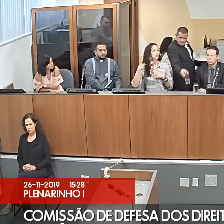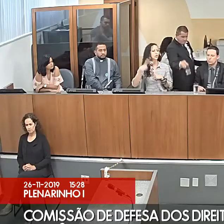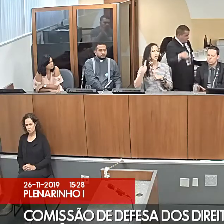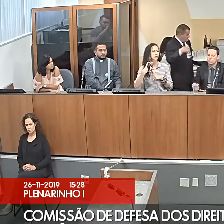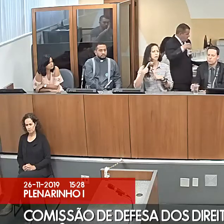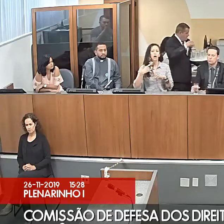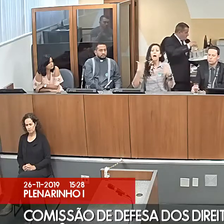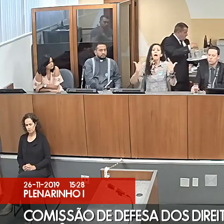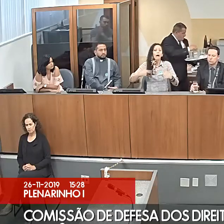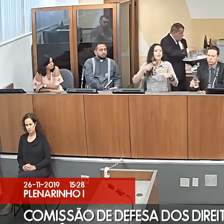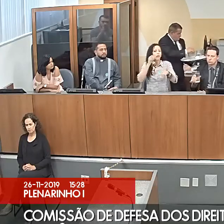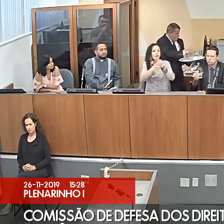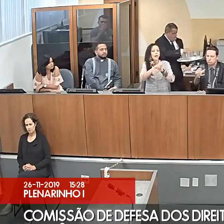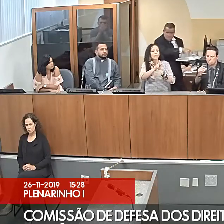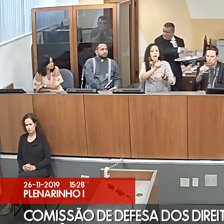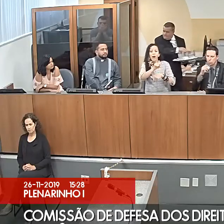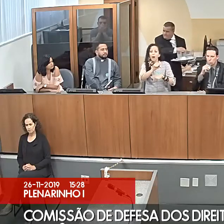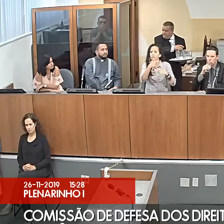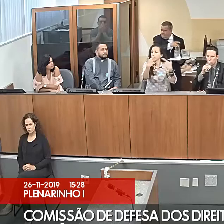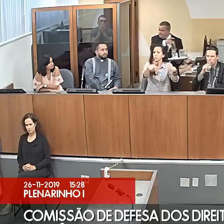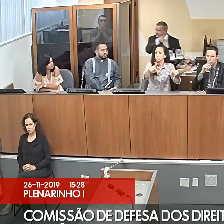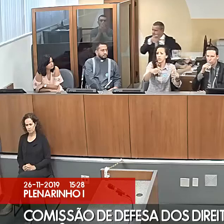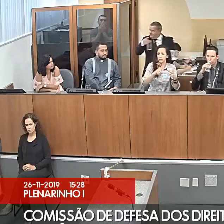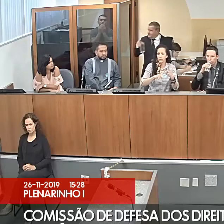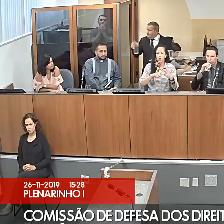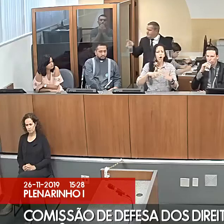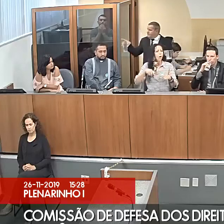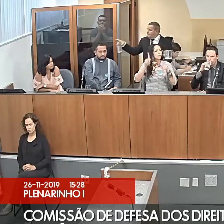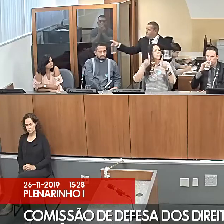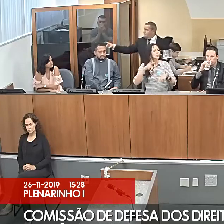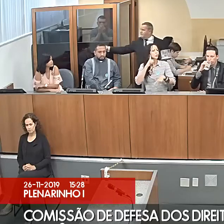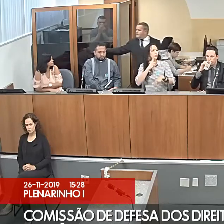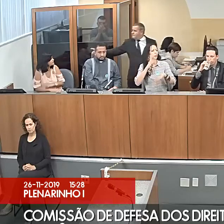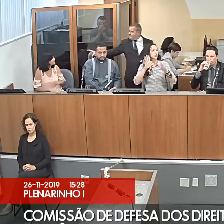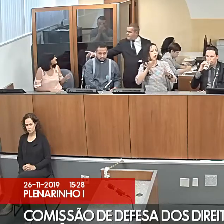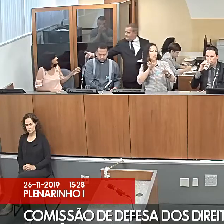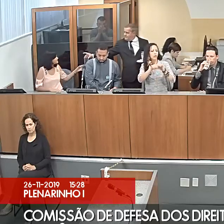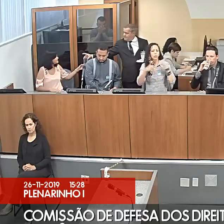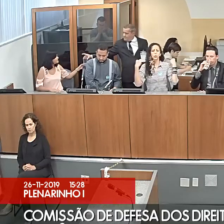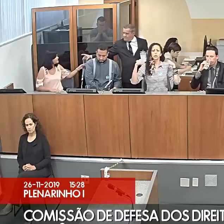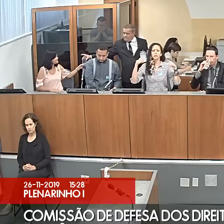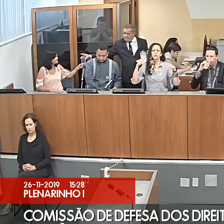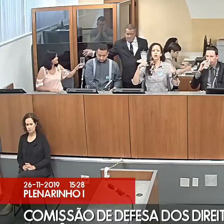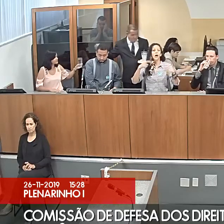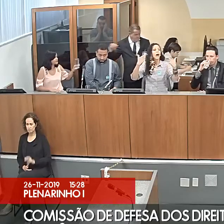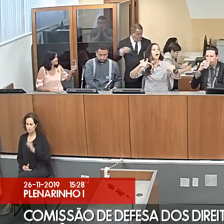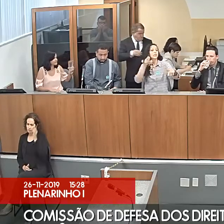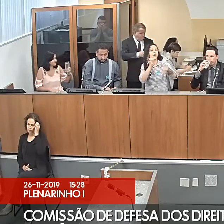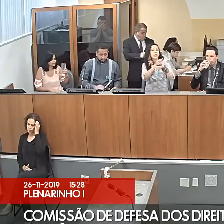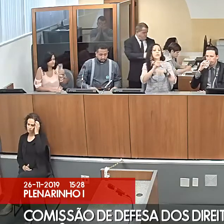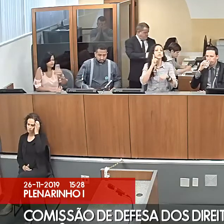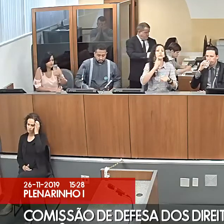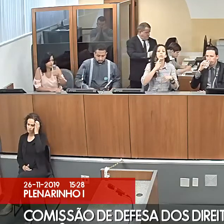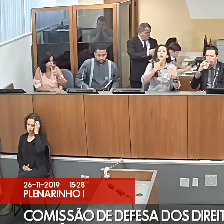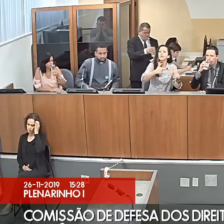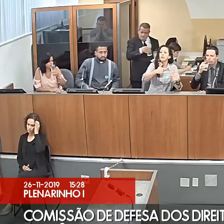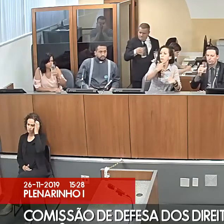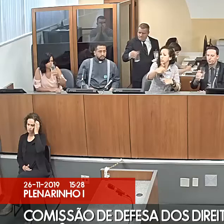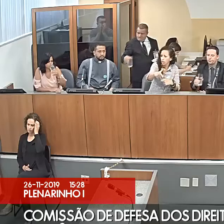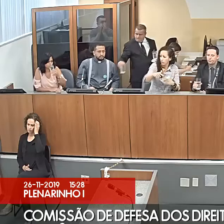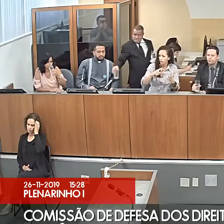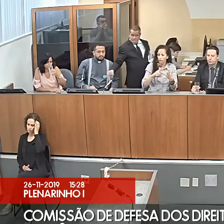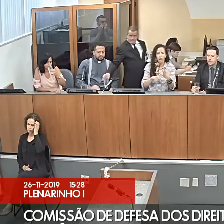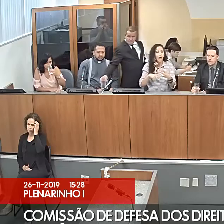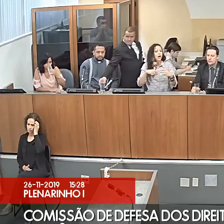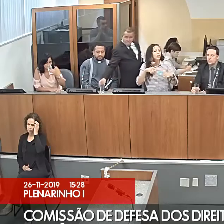surdos graduados em diferentes áreas, nós temos surdos graduados no direito, surdos graduados em